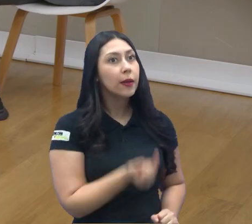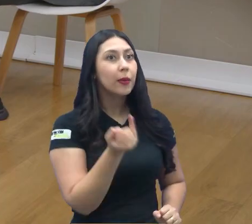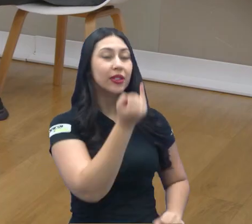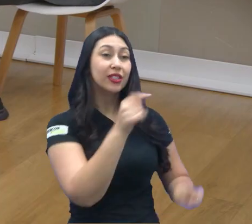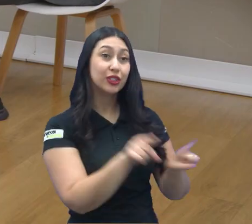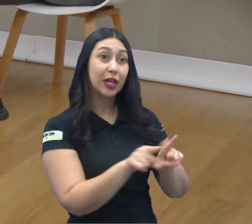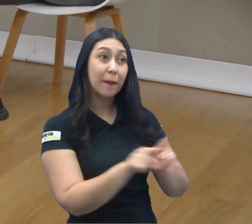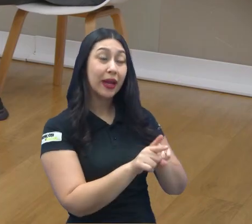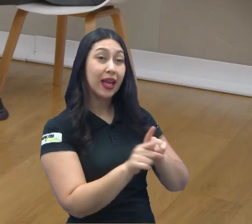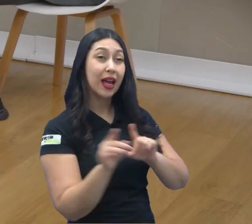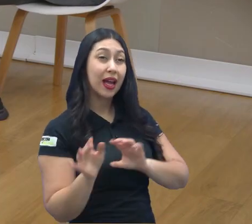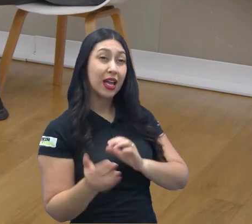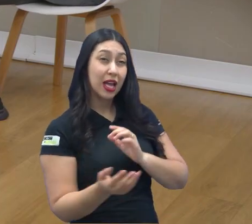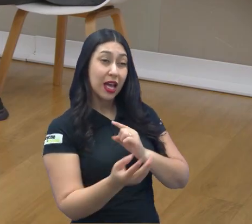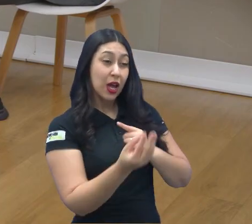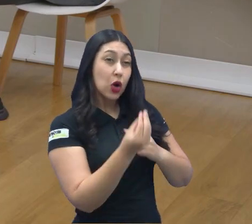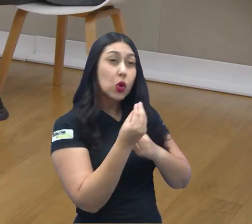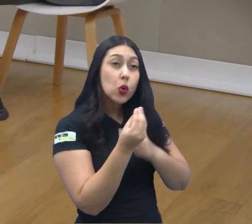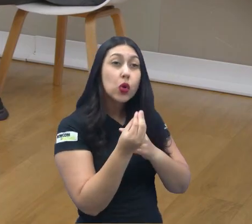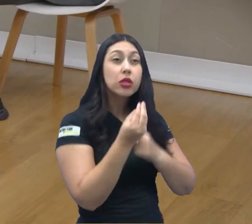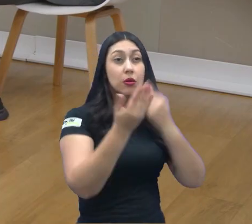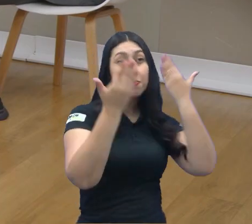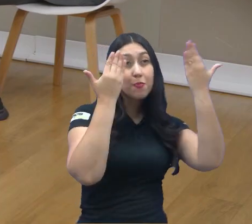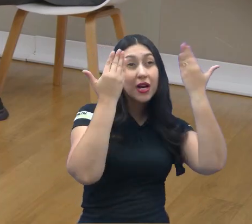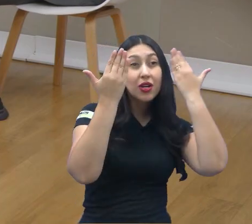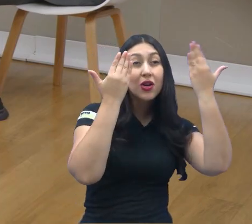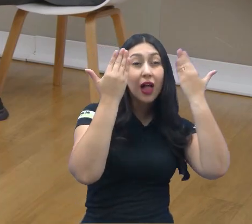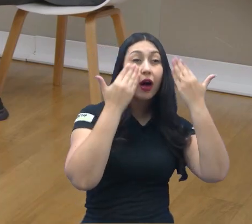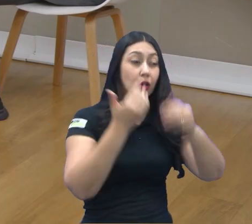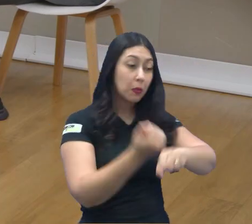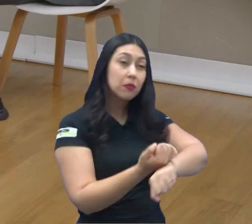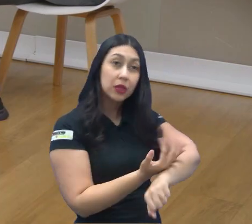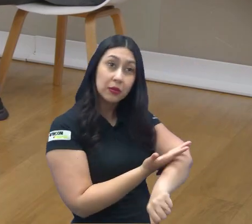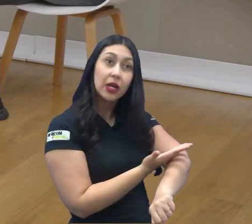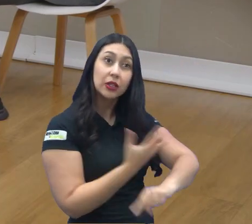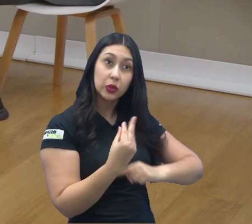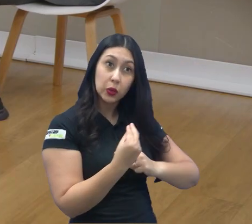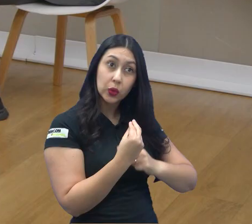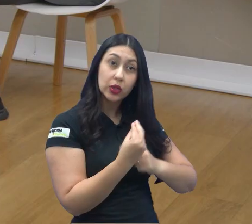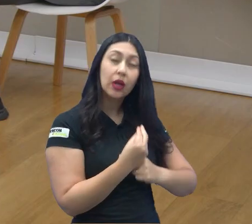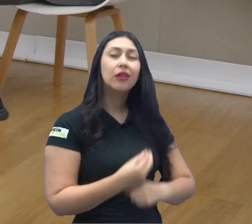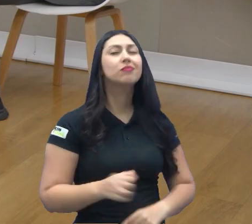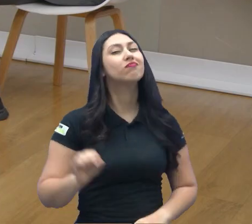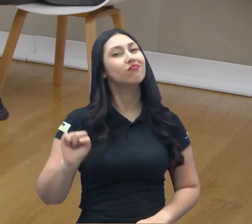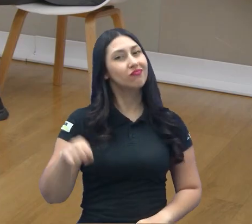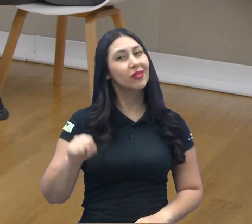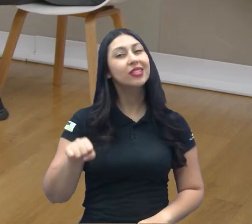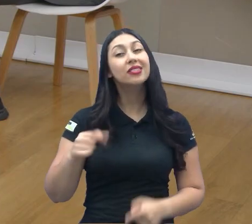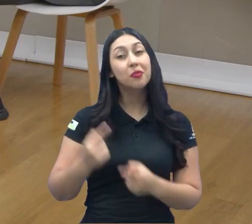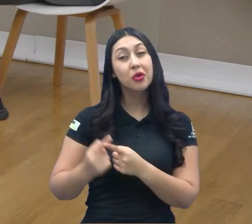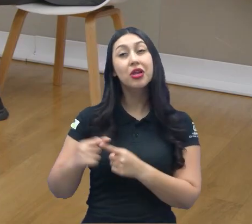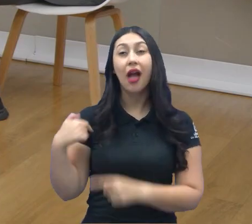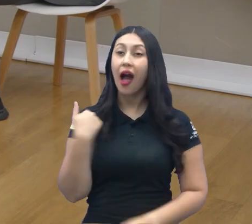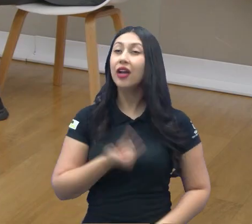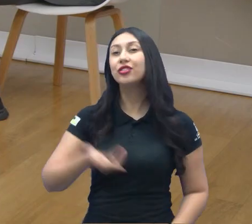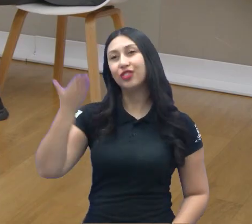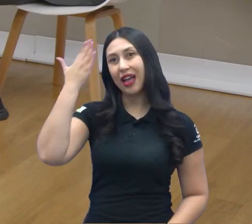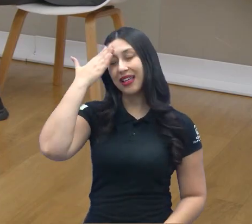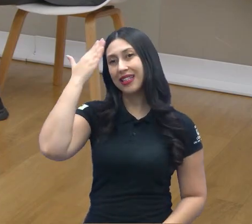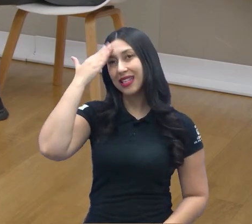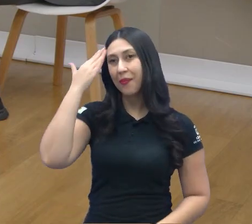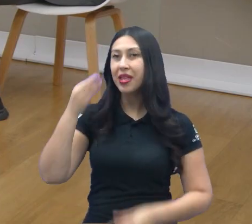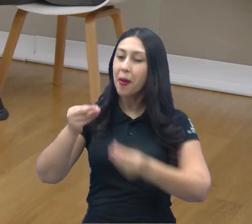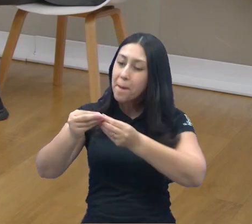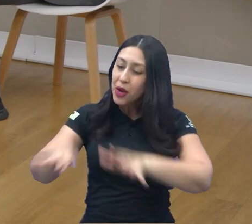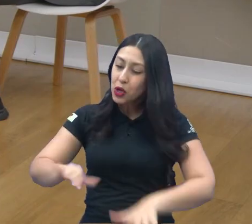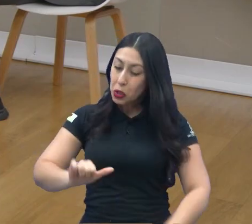tem que cuidar também desse lado emocional, da saúde emocional, né, nesse processo? Tem, Gi, até porque a gente sabe que a calvície, ela mexe muito com a autoestima, né,